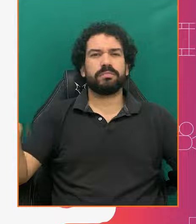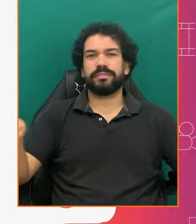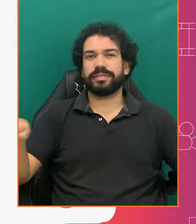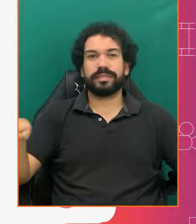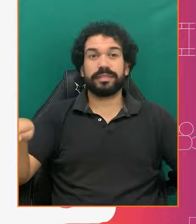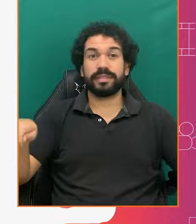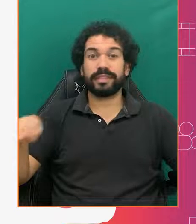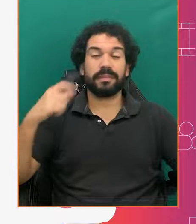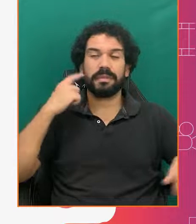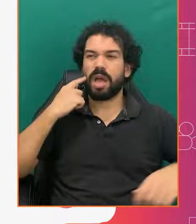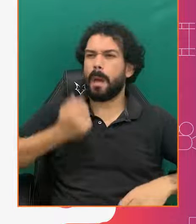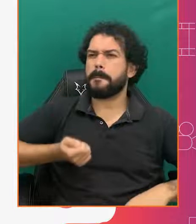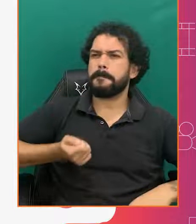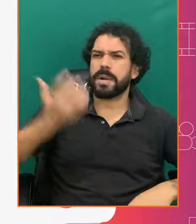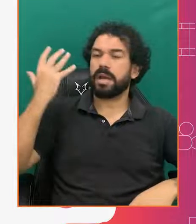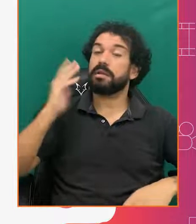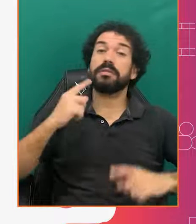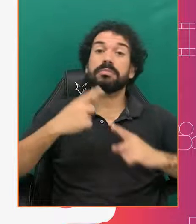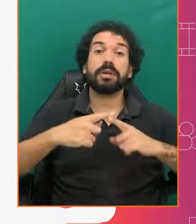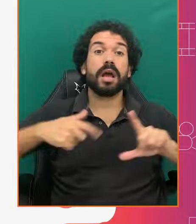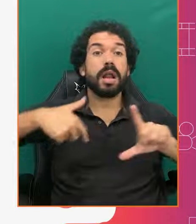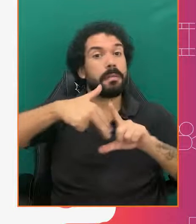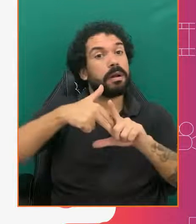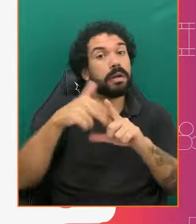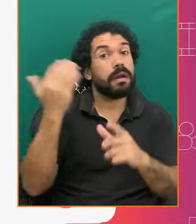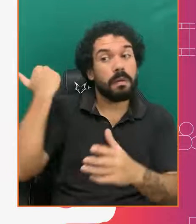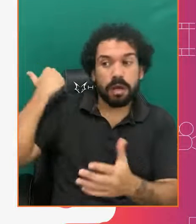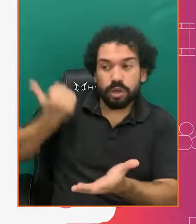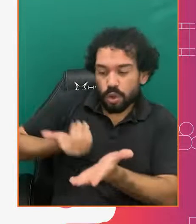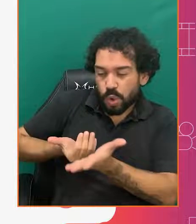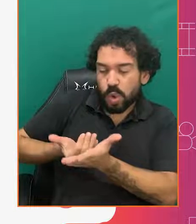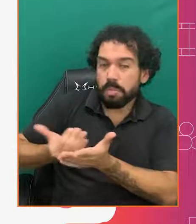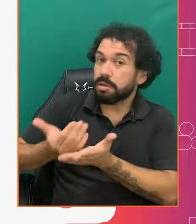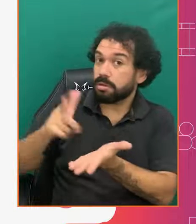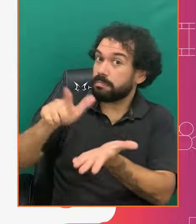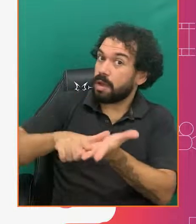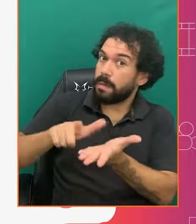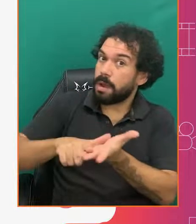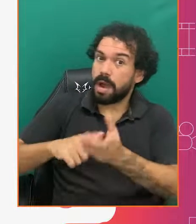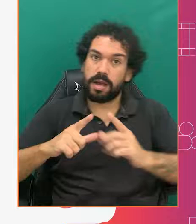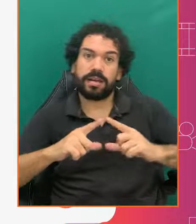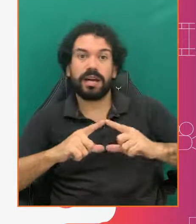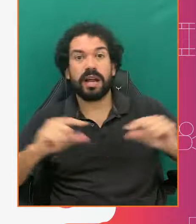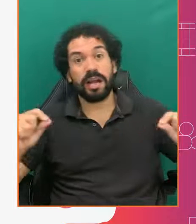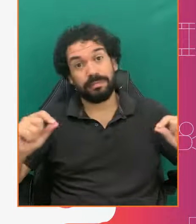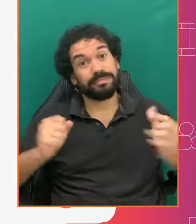ser muito, né? Afinal, a animação surgiu simplesmente do papel e